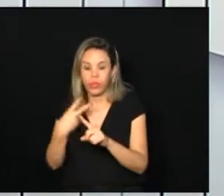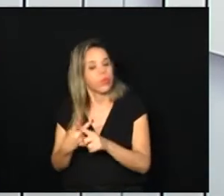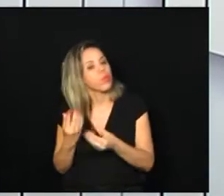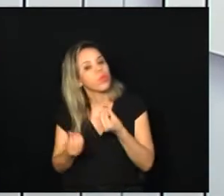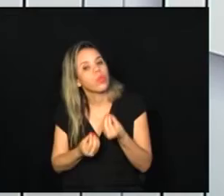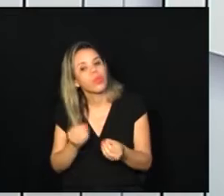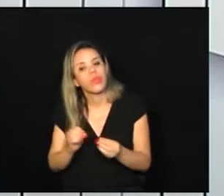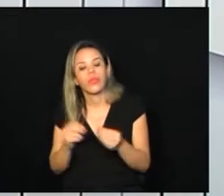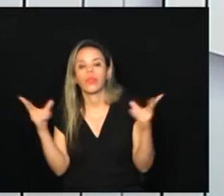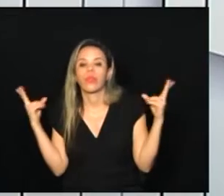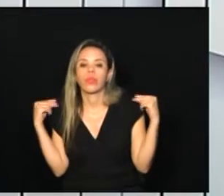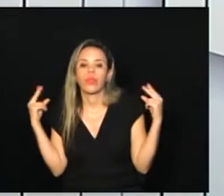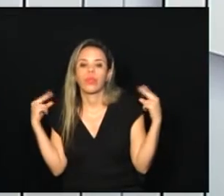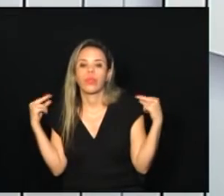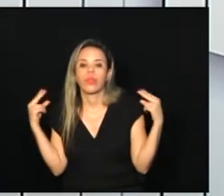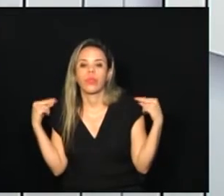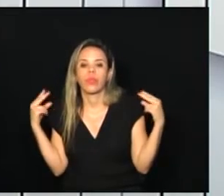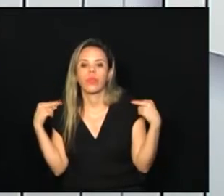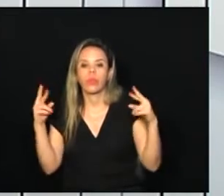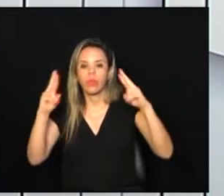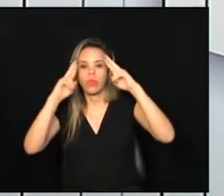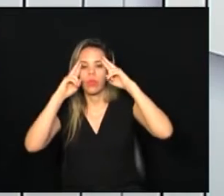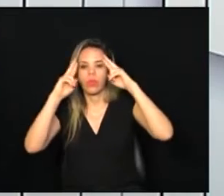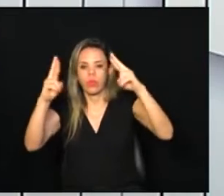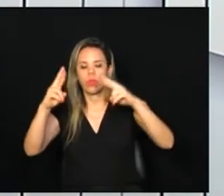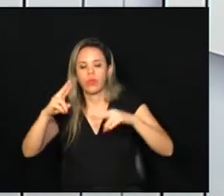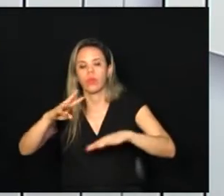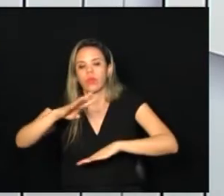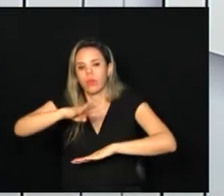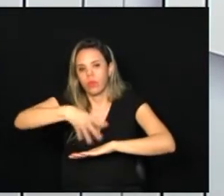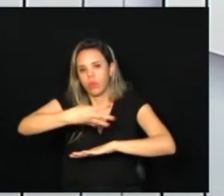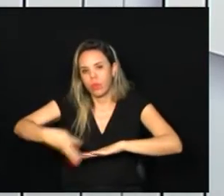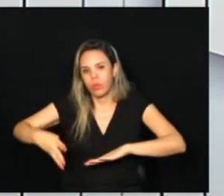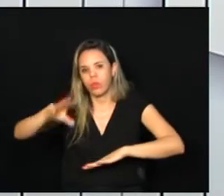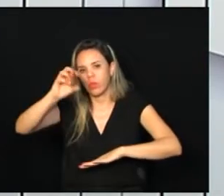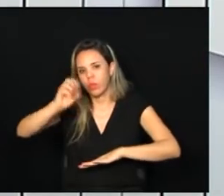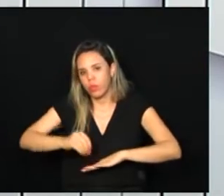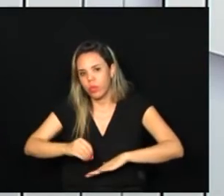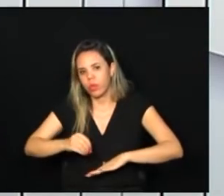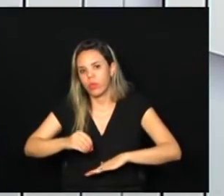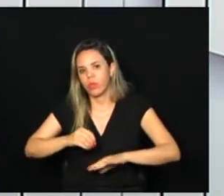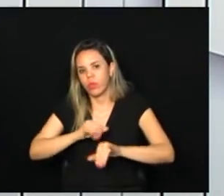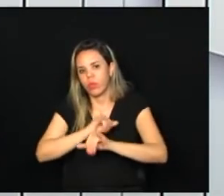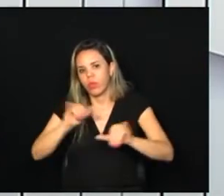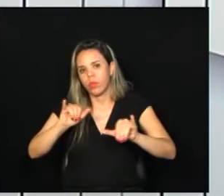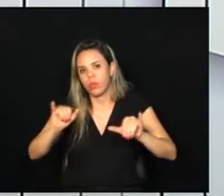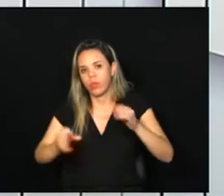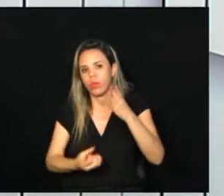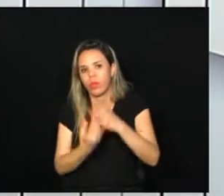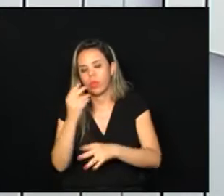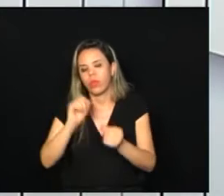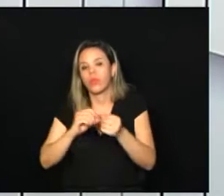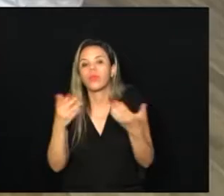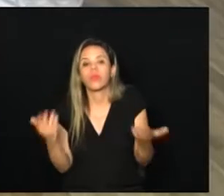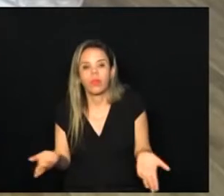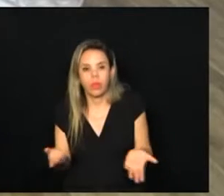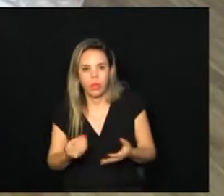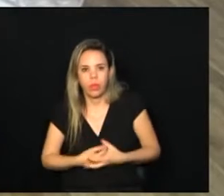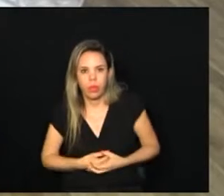redobrada, os motoristas estão respeitando as sinalizações, neste momento as campanhas estão sendo